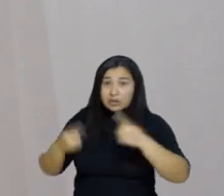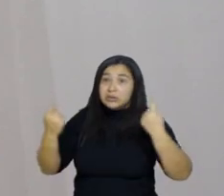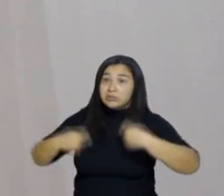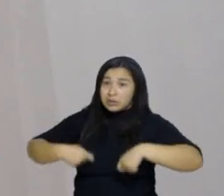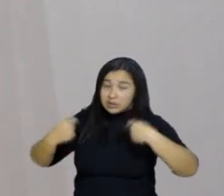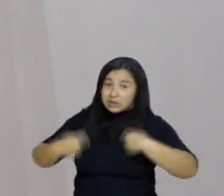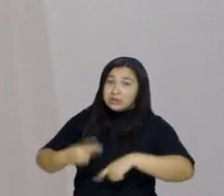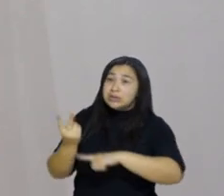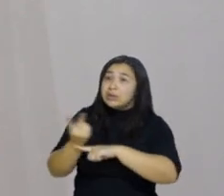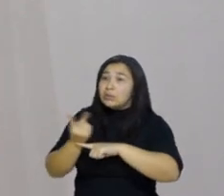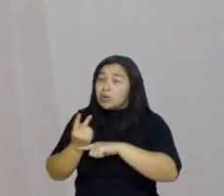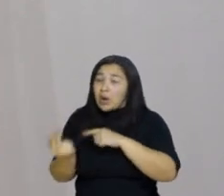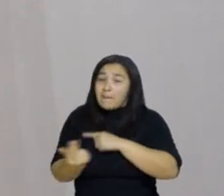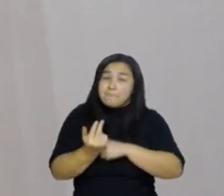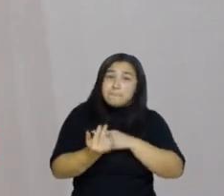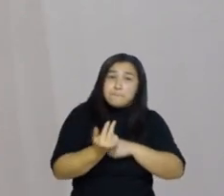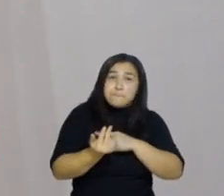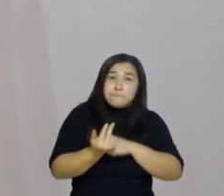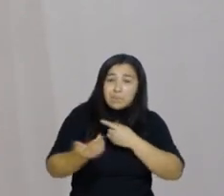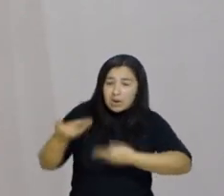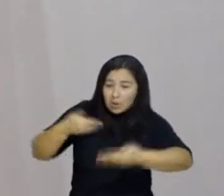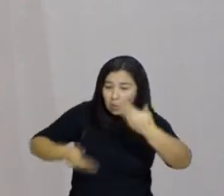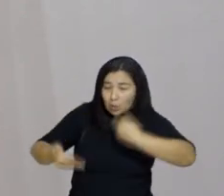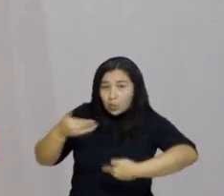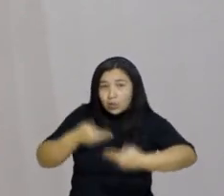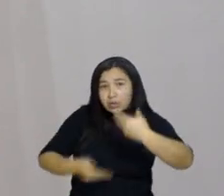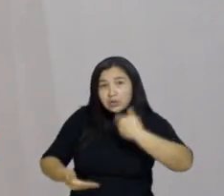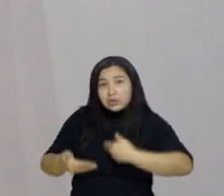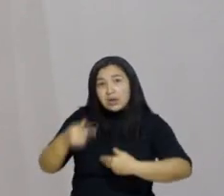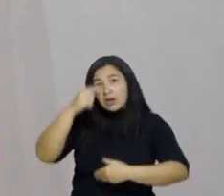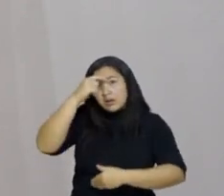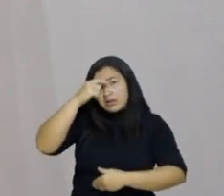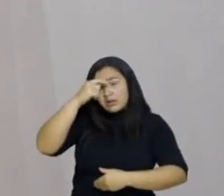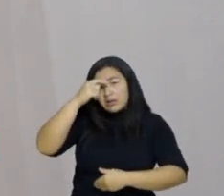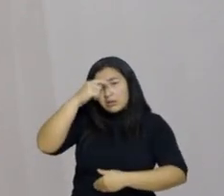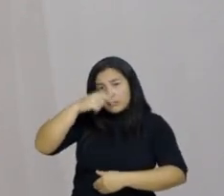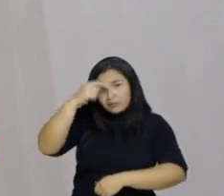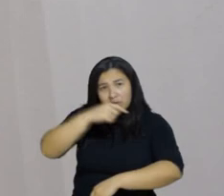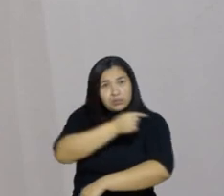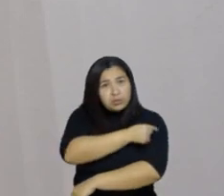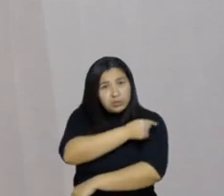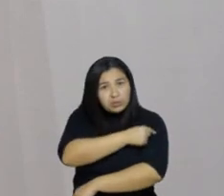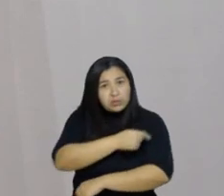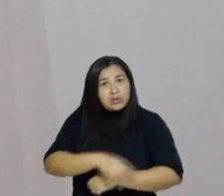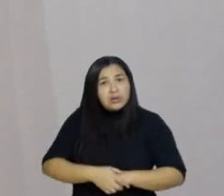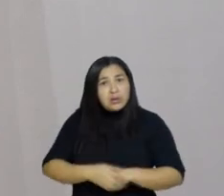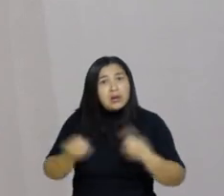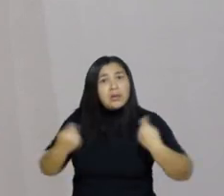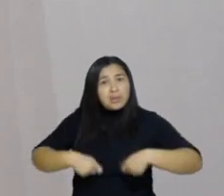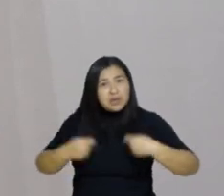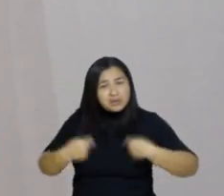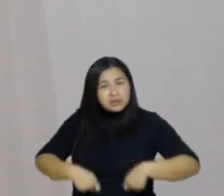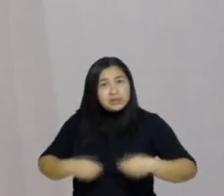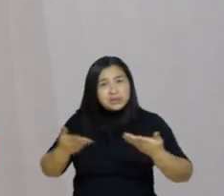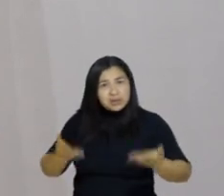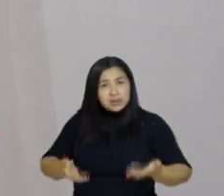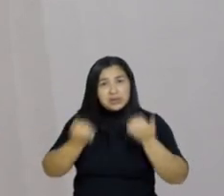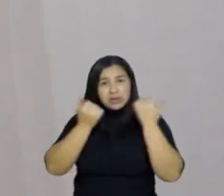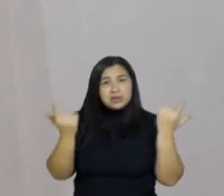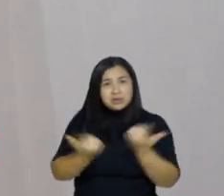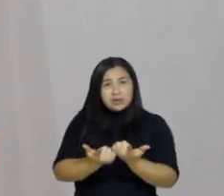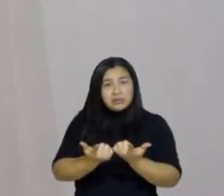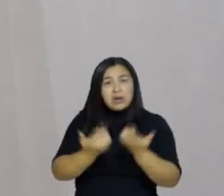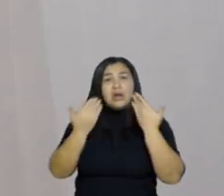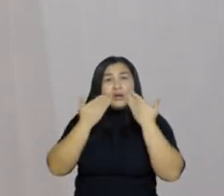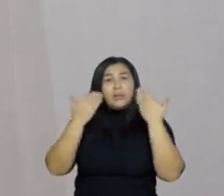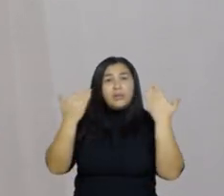tem que se proteger, tem que tomar a vacina da gripe. Nós temos que alertar a isso. Inclusive, a Assembleia pode fazer campanha e tem